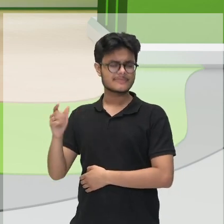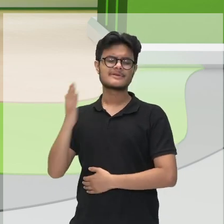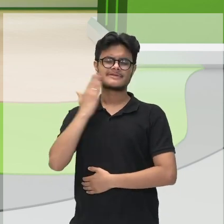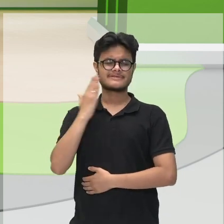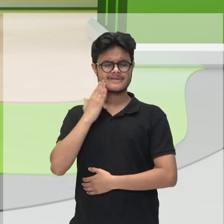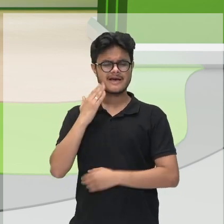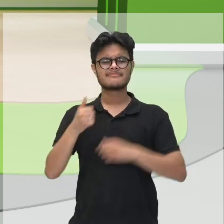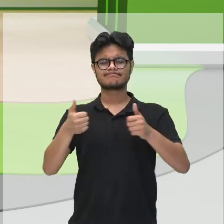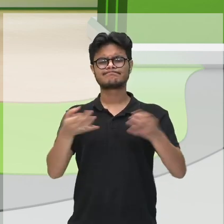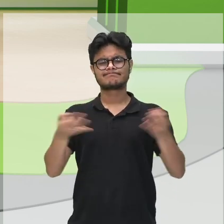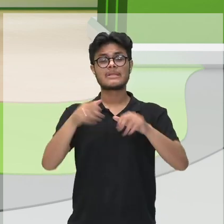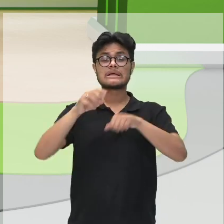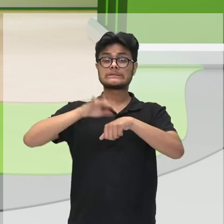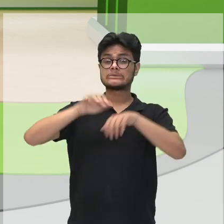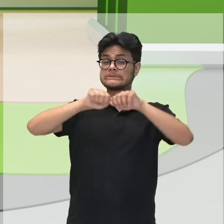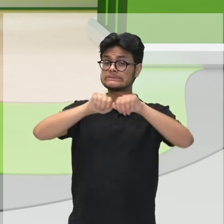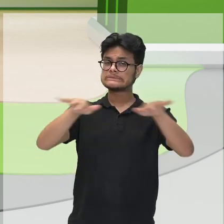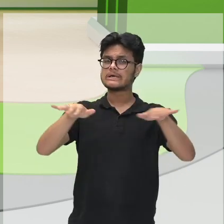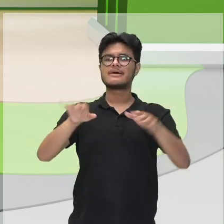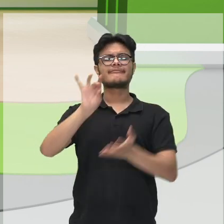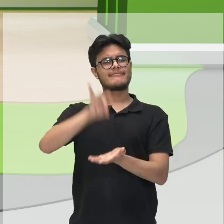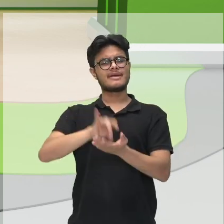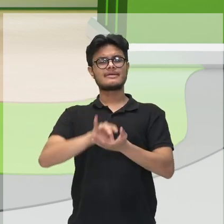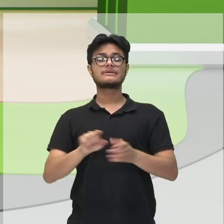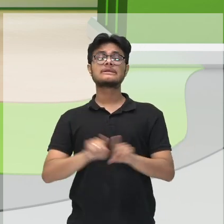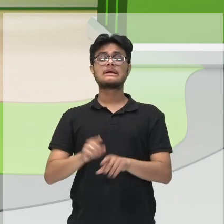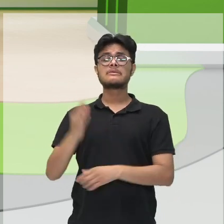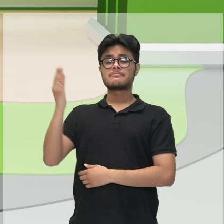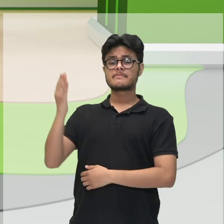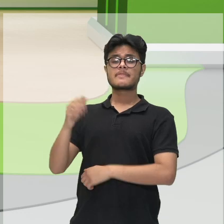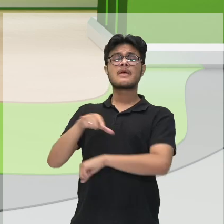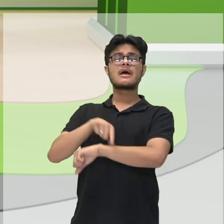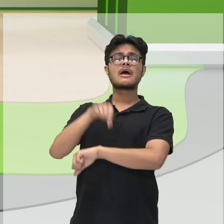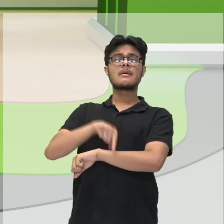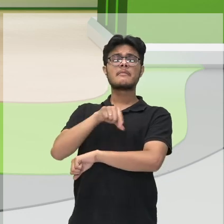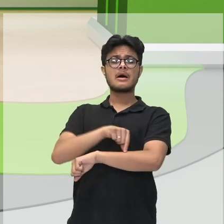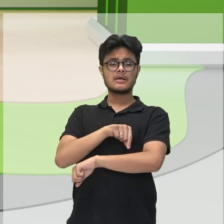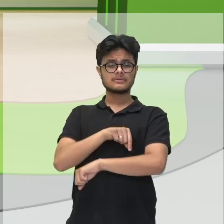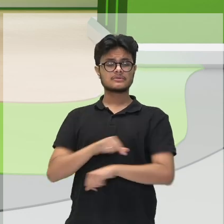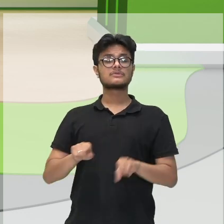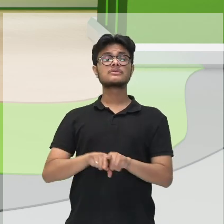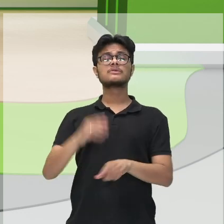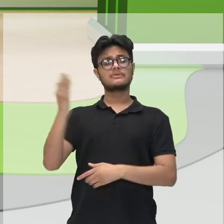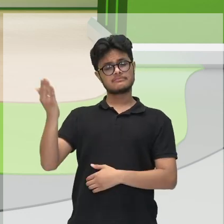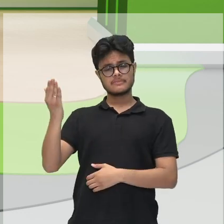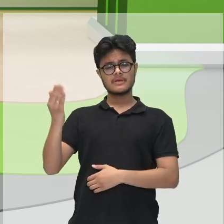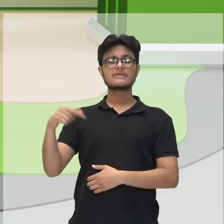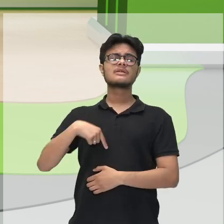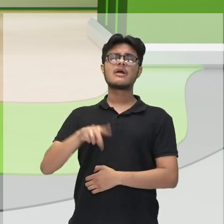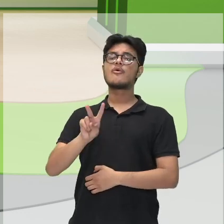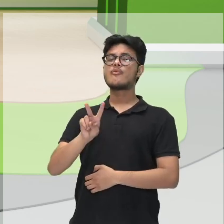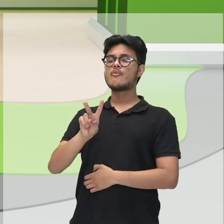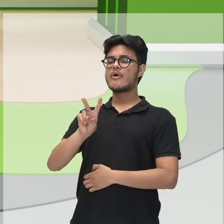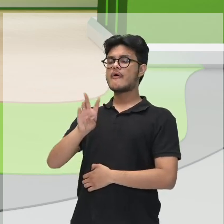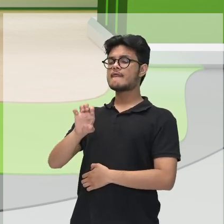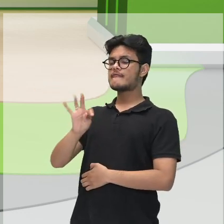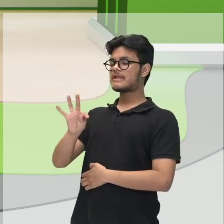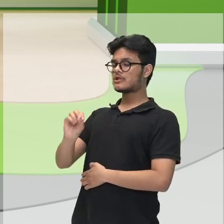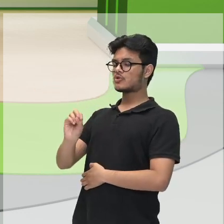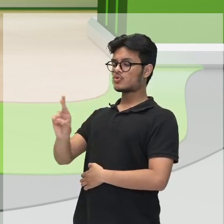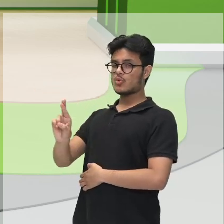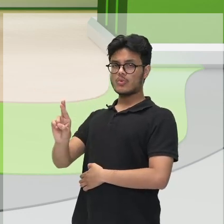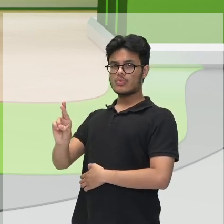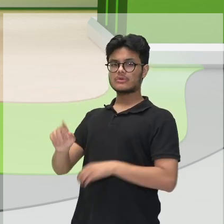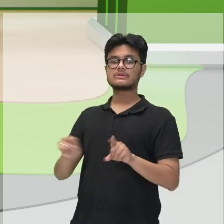que transmite várias doenças, né? Nós temos aqui o carrapato, também vai ser um dos vetores que nós vamos falar,